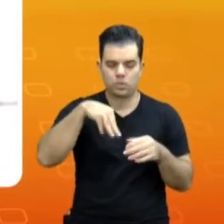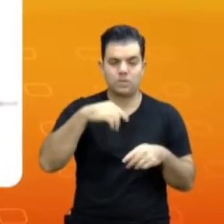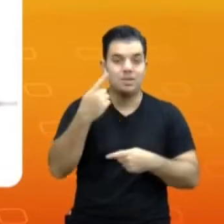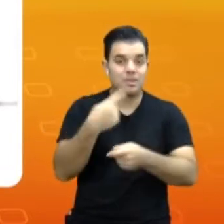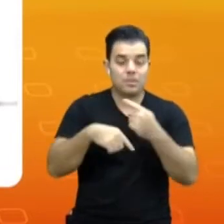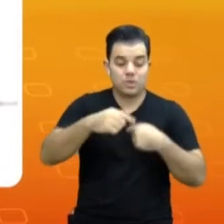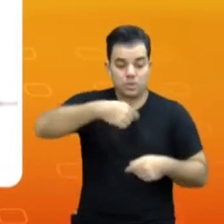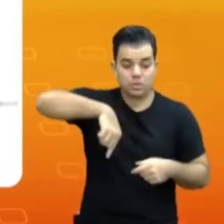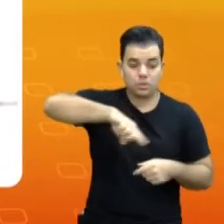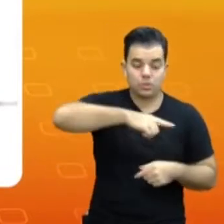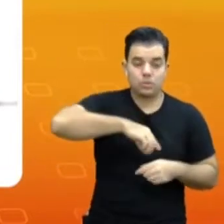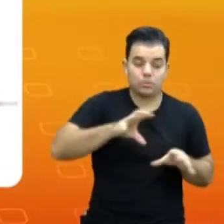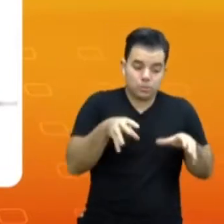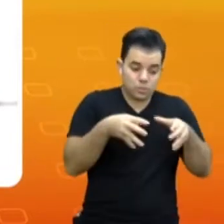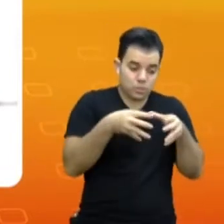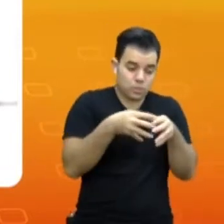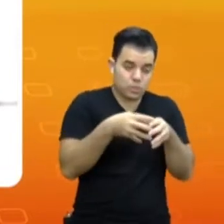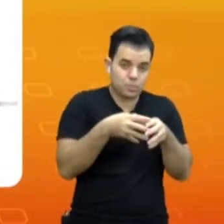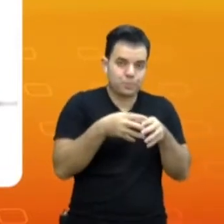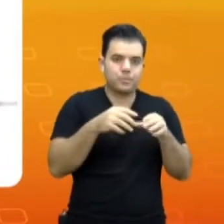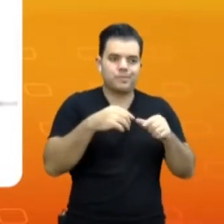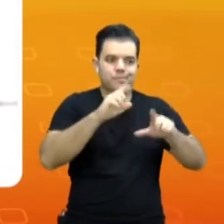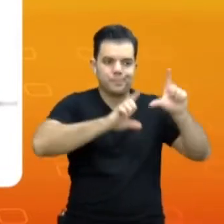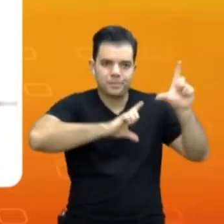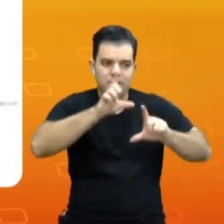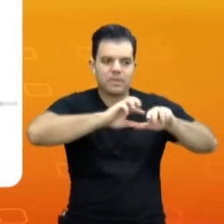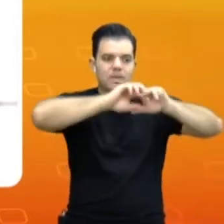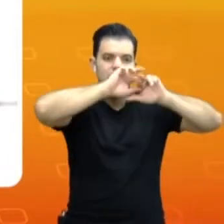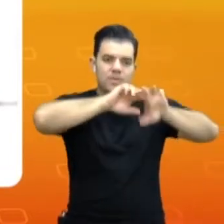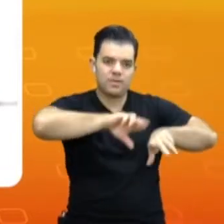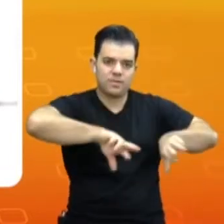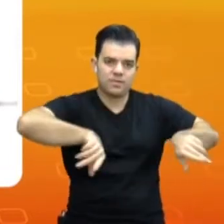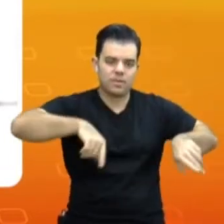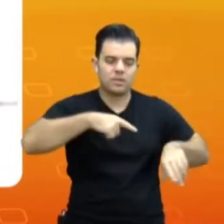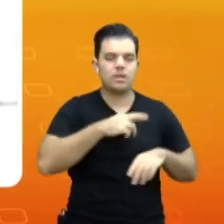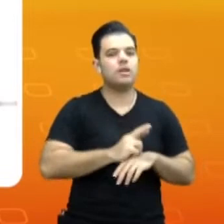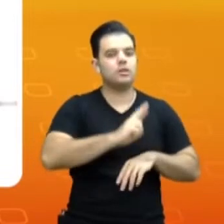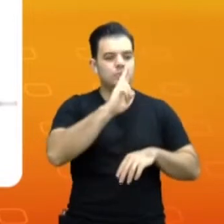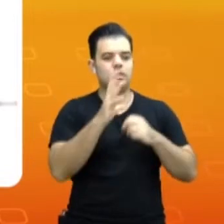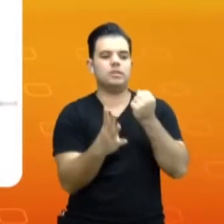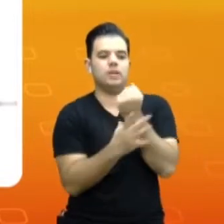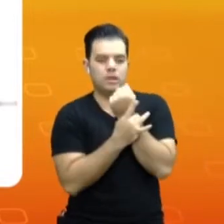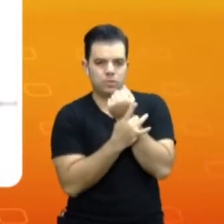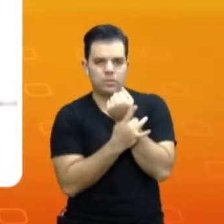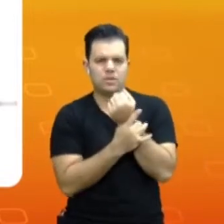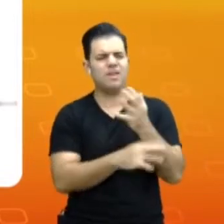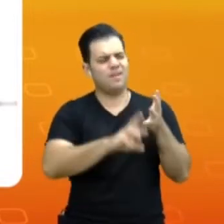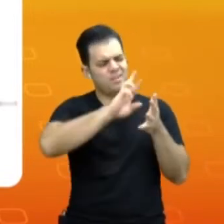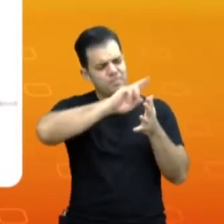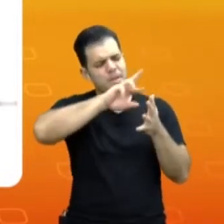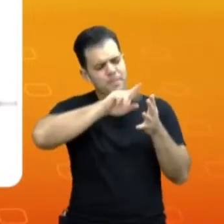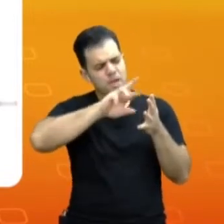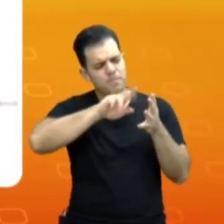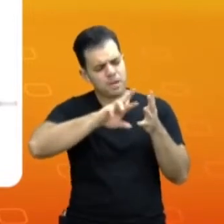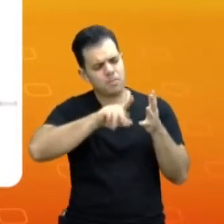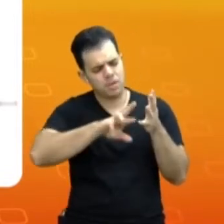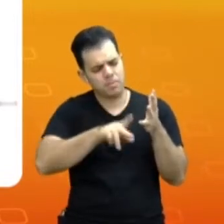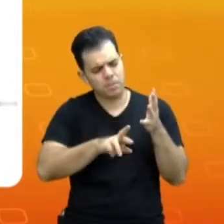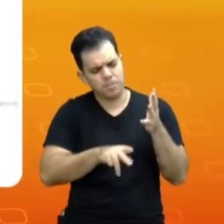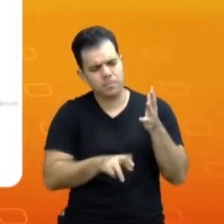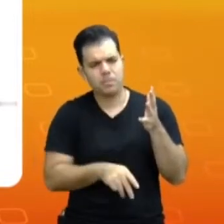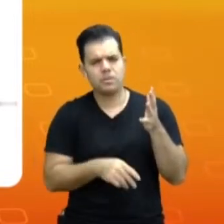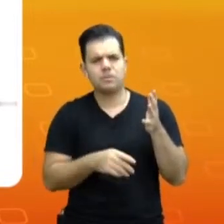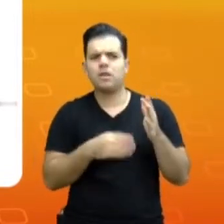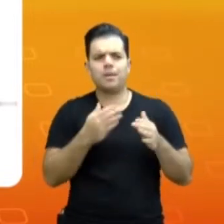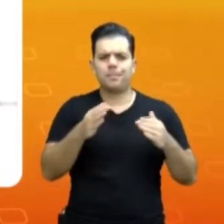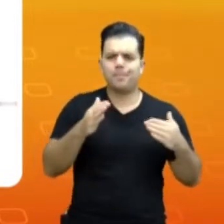depois, dentro da emissora, né? De ter ali as devidas seguranças também para ninguém poder,